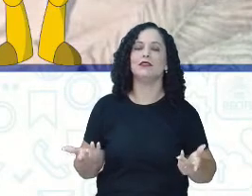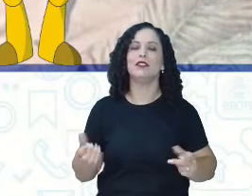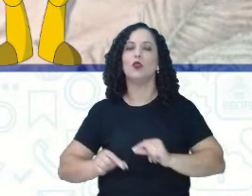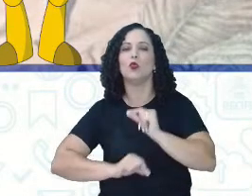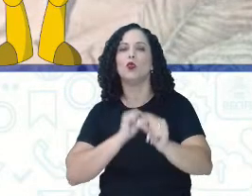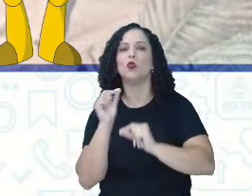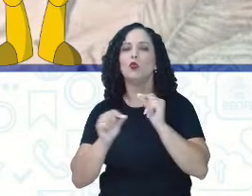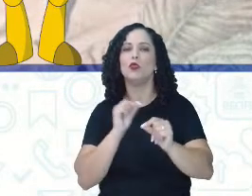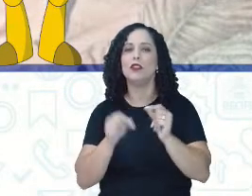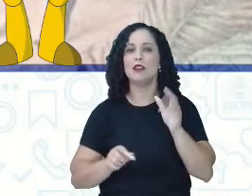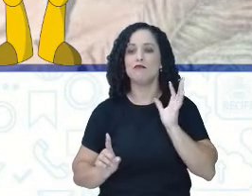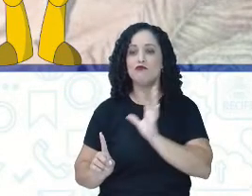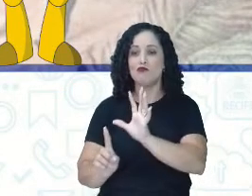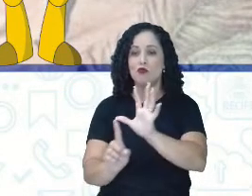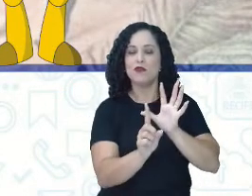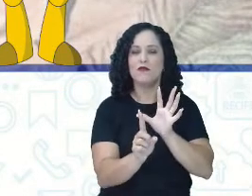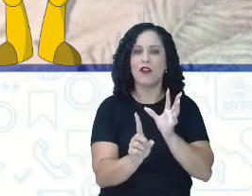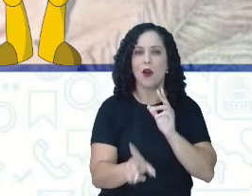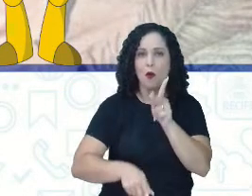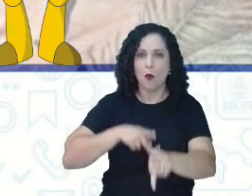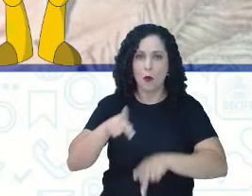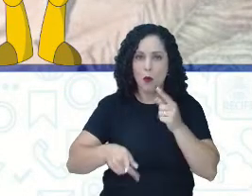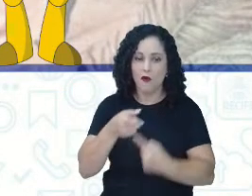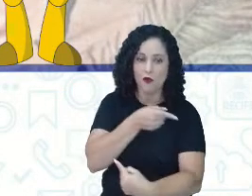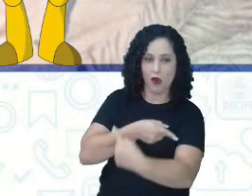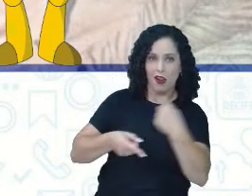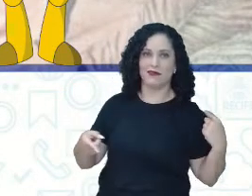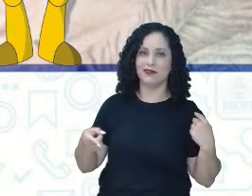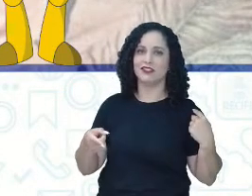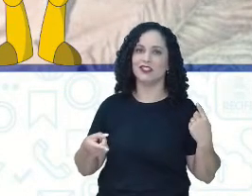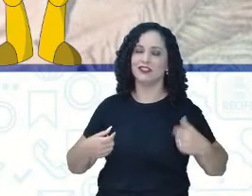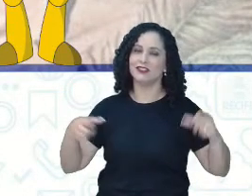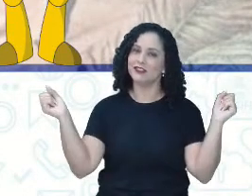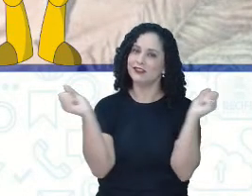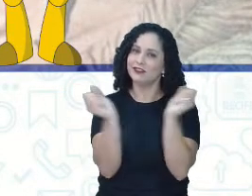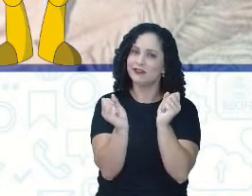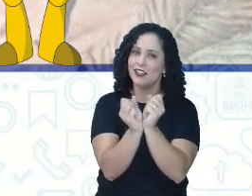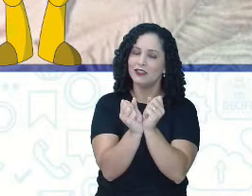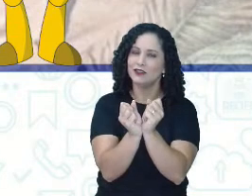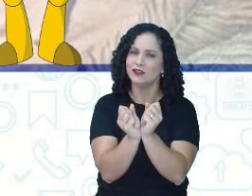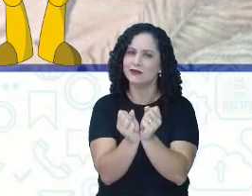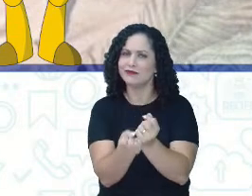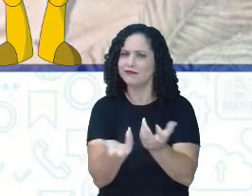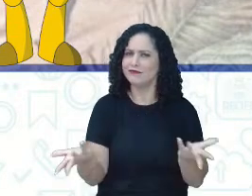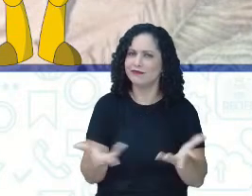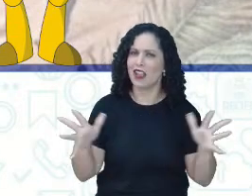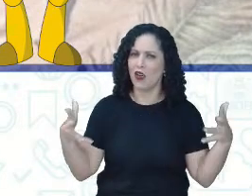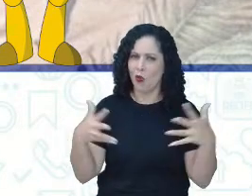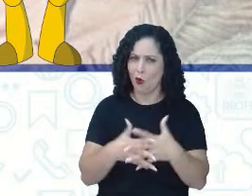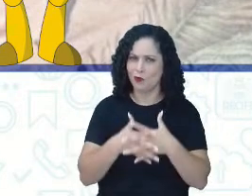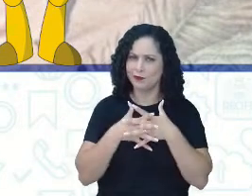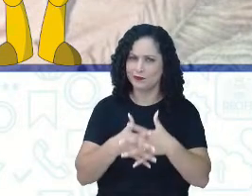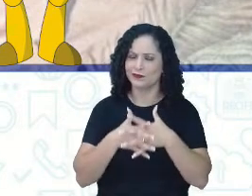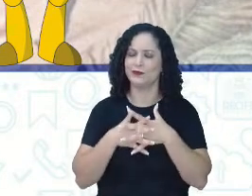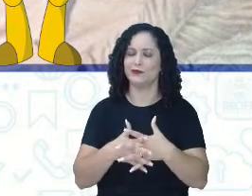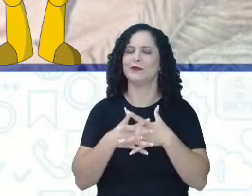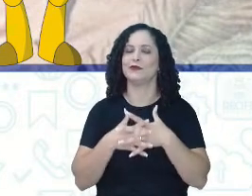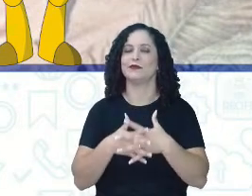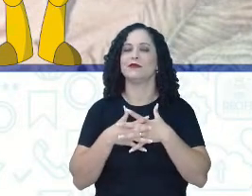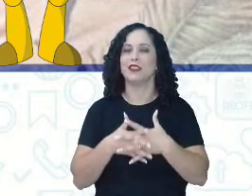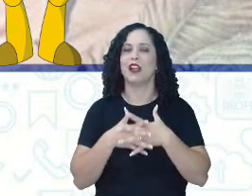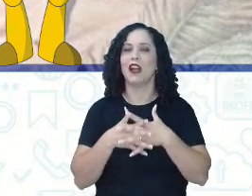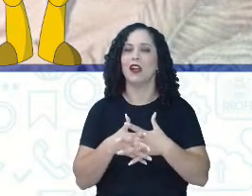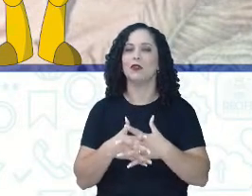inseriu a população antes escravizada na condição de cidadão ou cidadão brasileiro. Então, essa é uma questão complicada, né? Essa